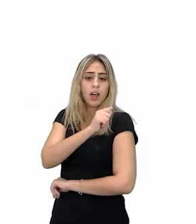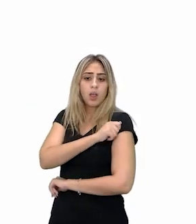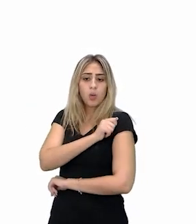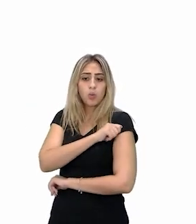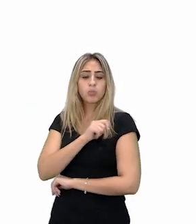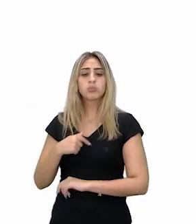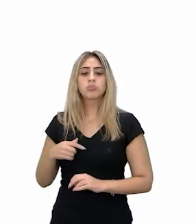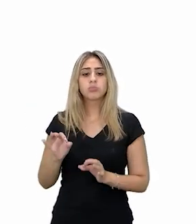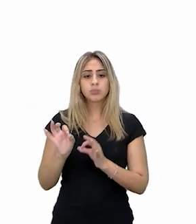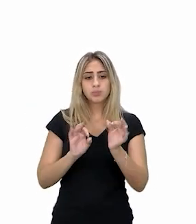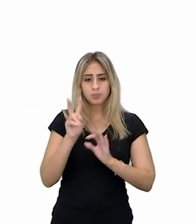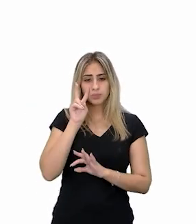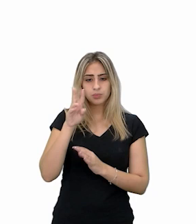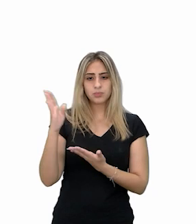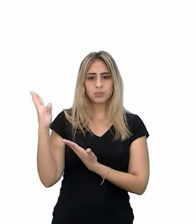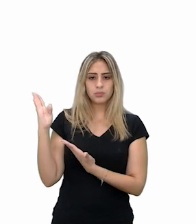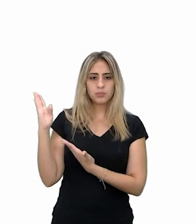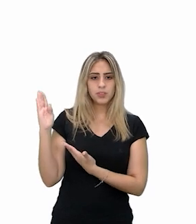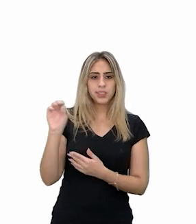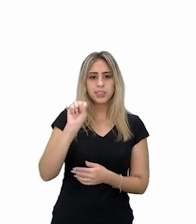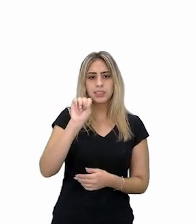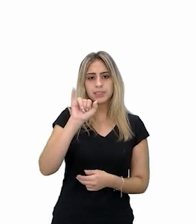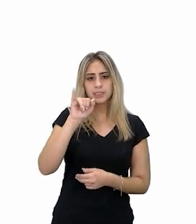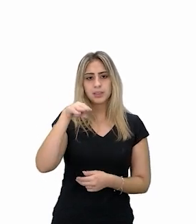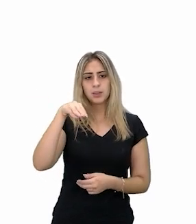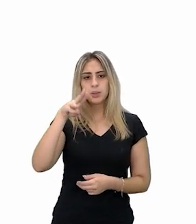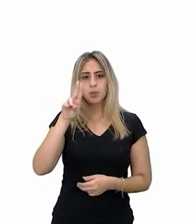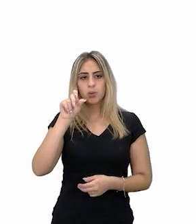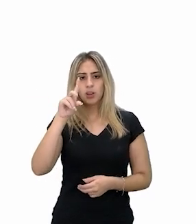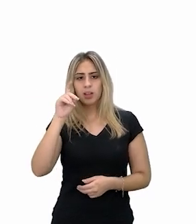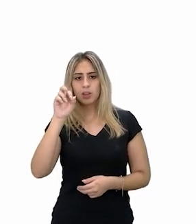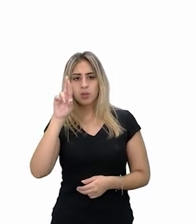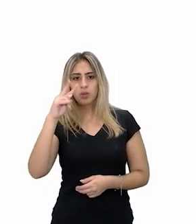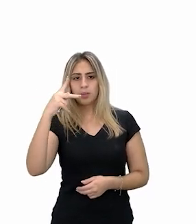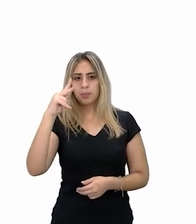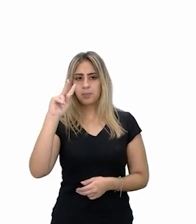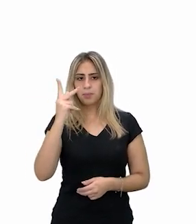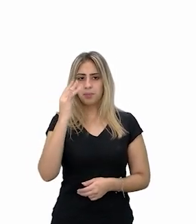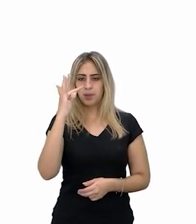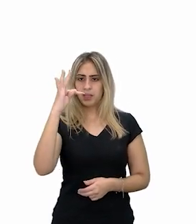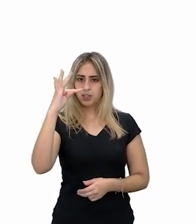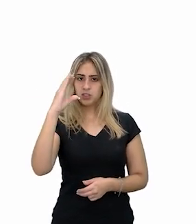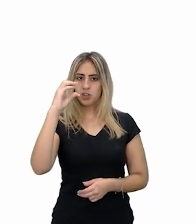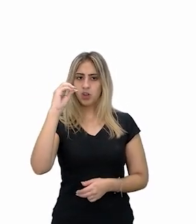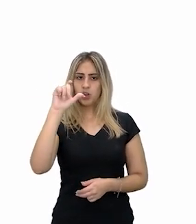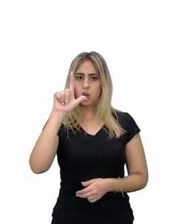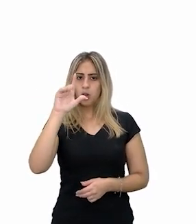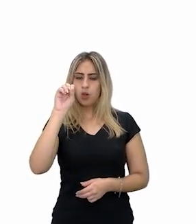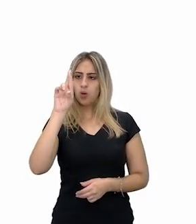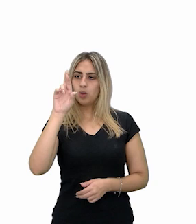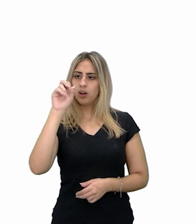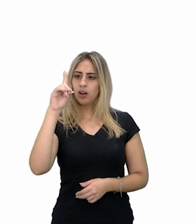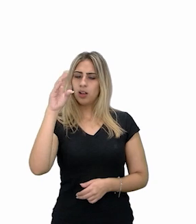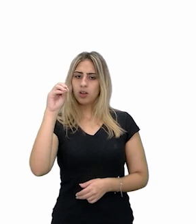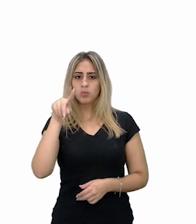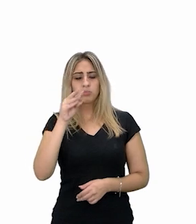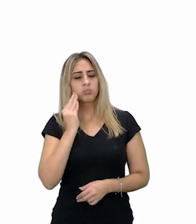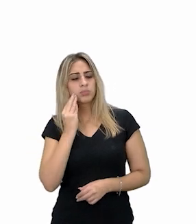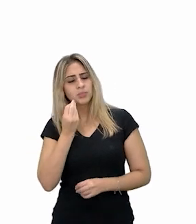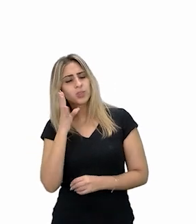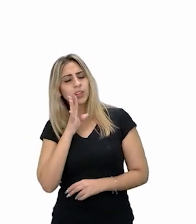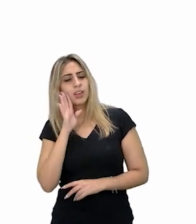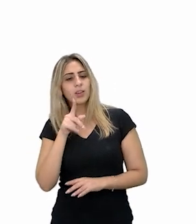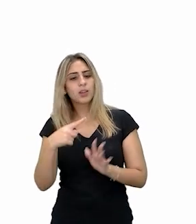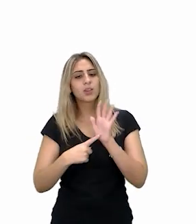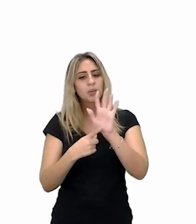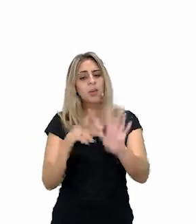o simulador no PET Colorado, tá? Então, gente, tem aqui o link, vocês podem acessar, é bem bacaninha, ele é um simuladorzinho